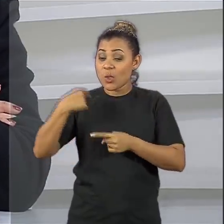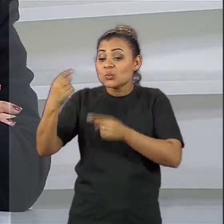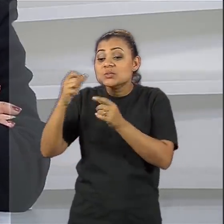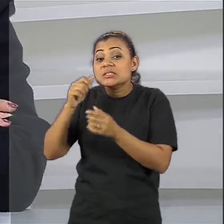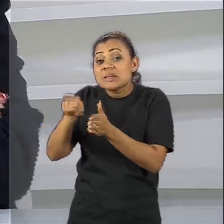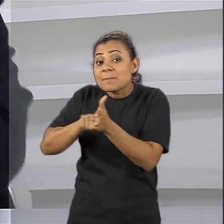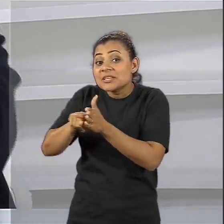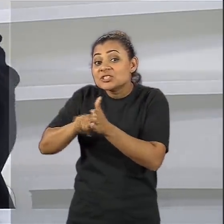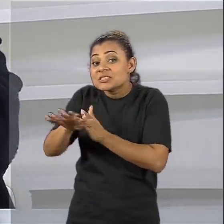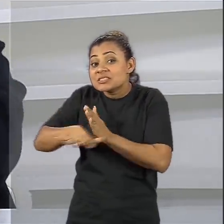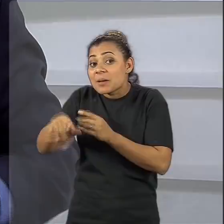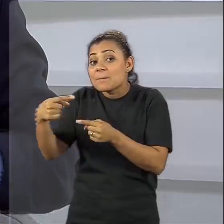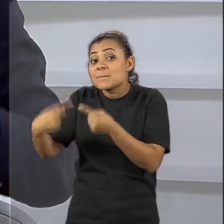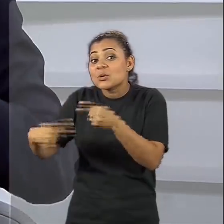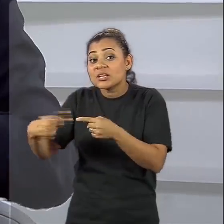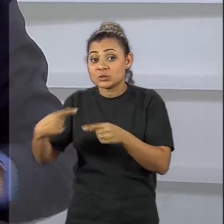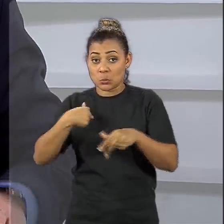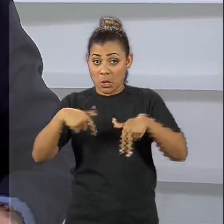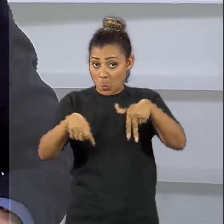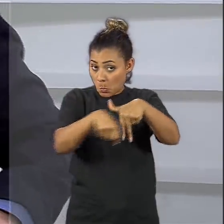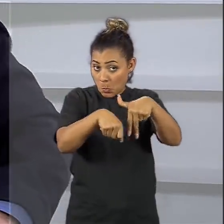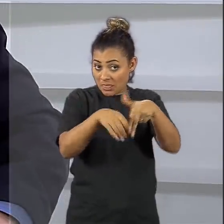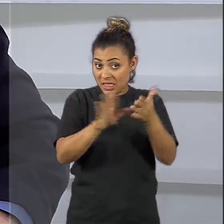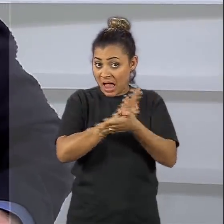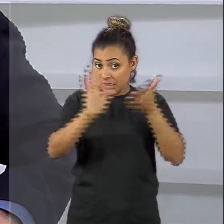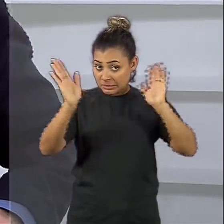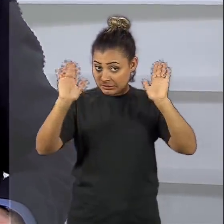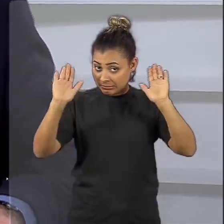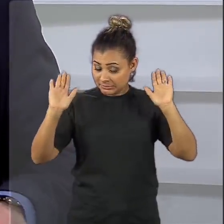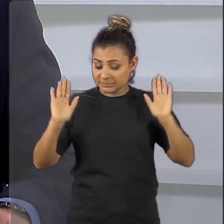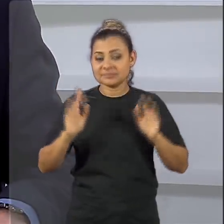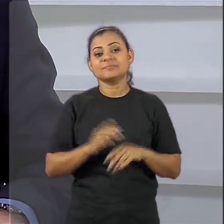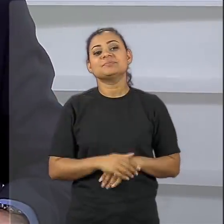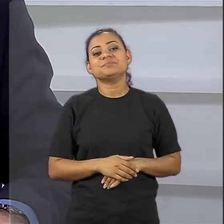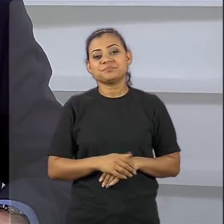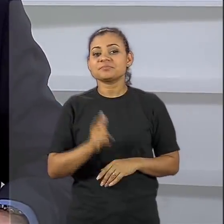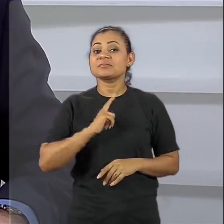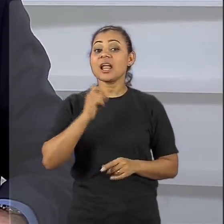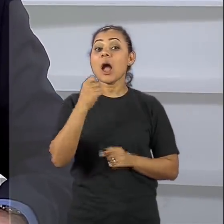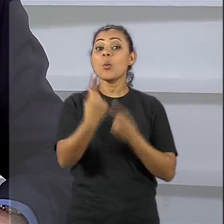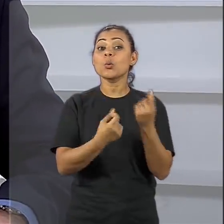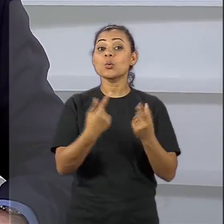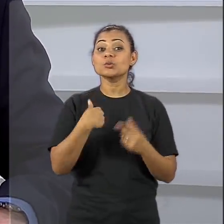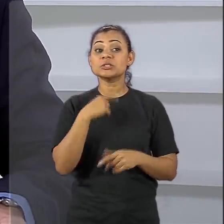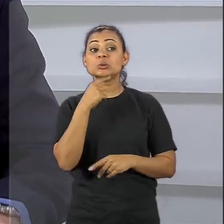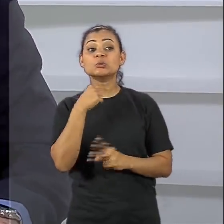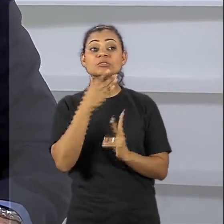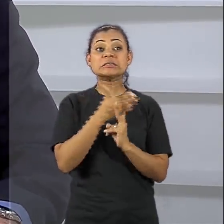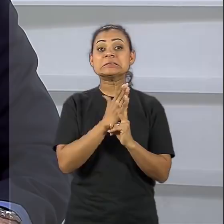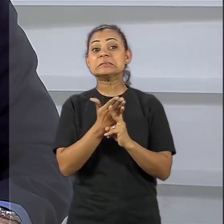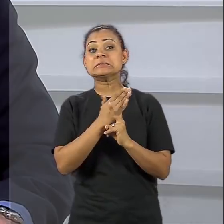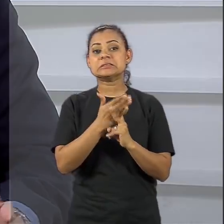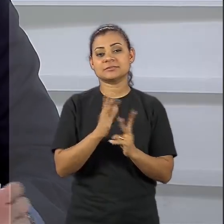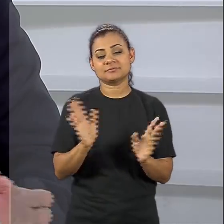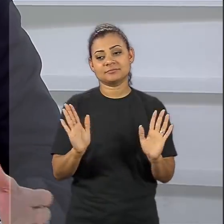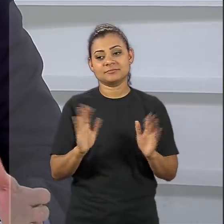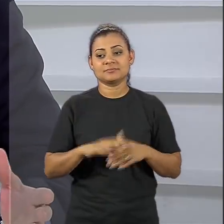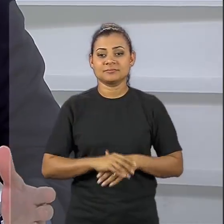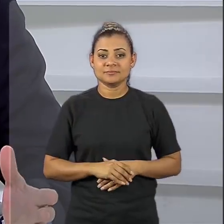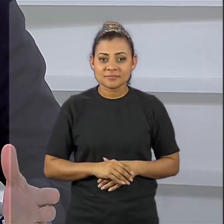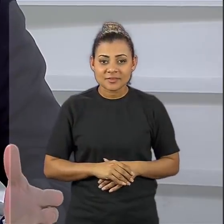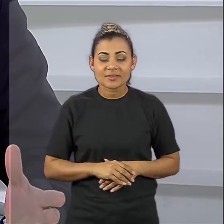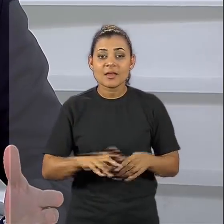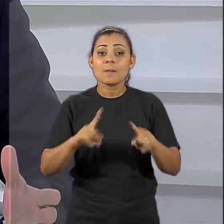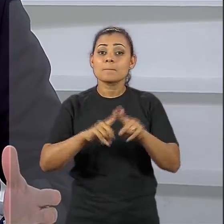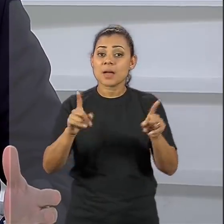cima do muro. Também não, né? Bem, eu tenho outros que ficam em cima do muro também, dizem. Não é o meu caso. Agora, eu diria o seguinte, para que